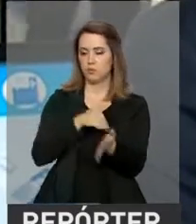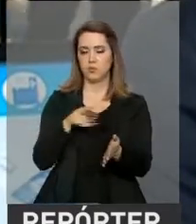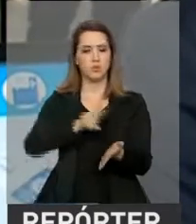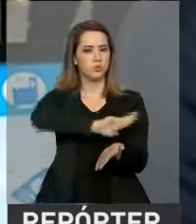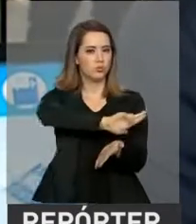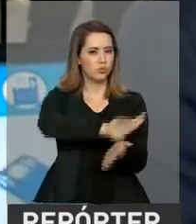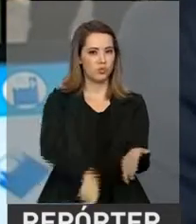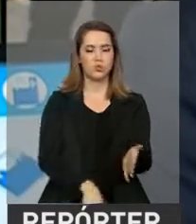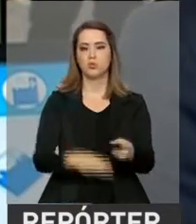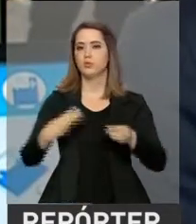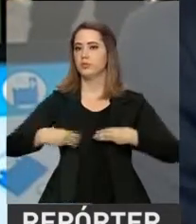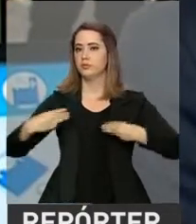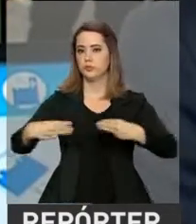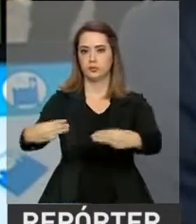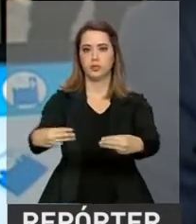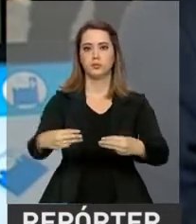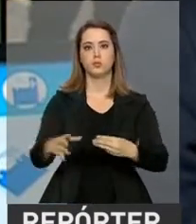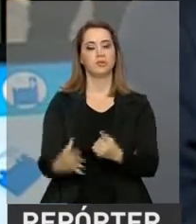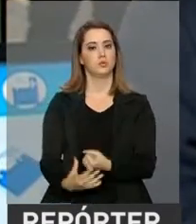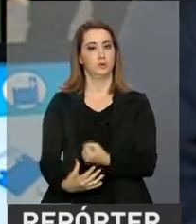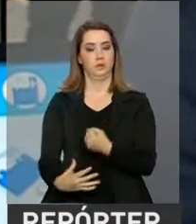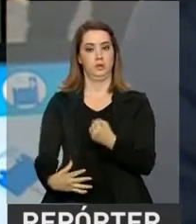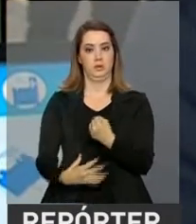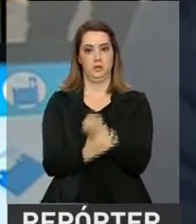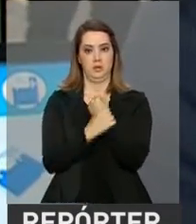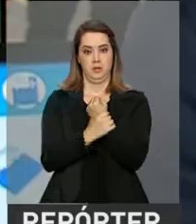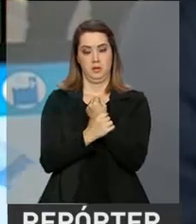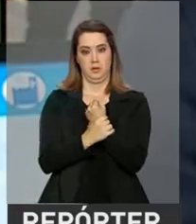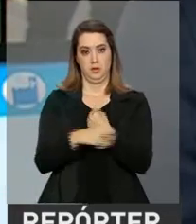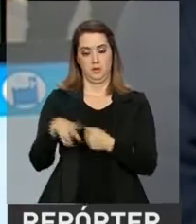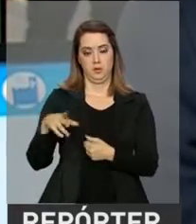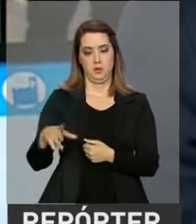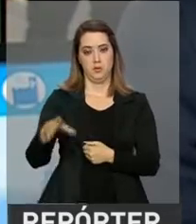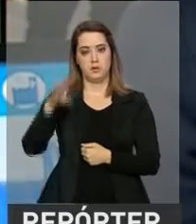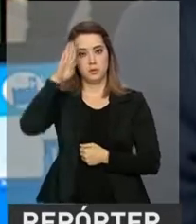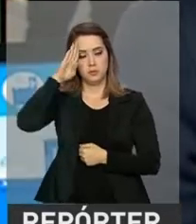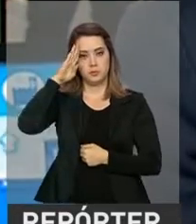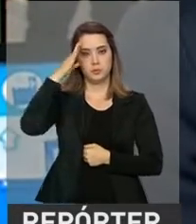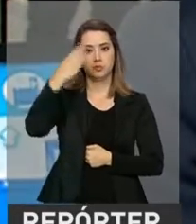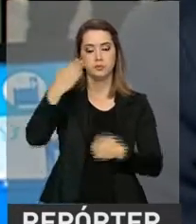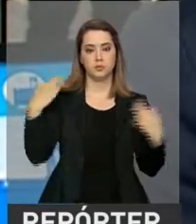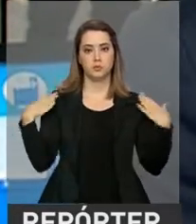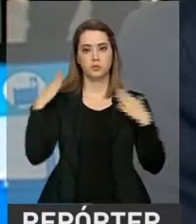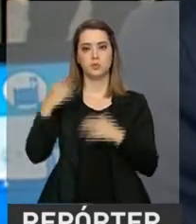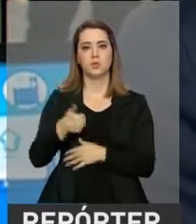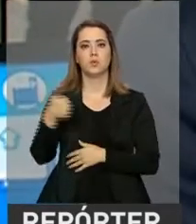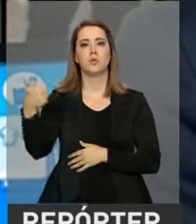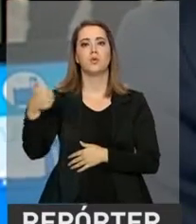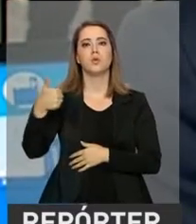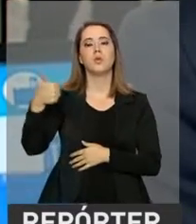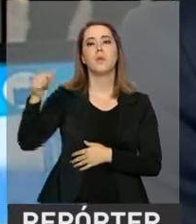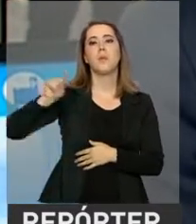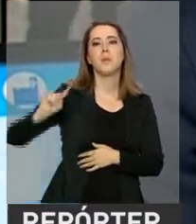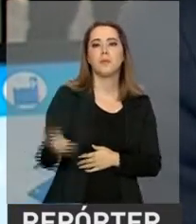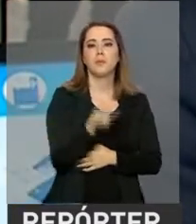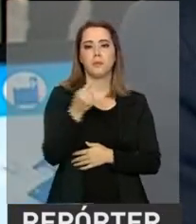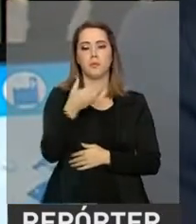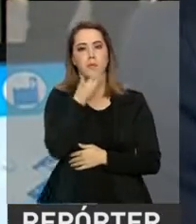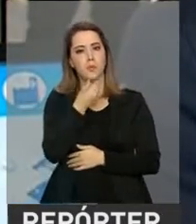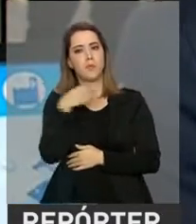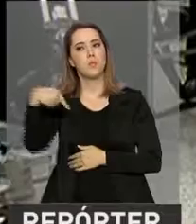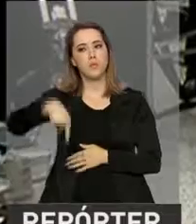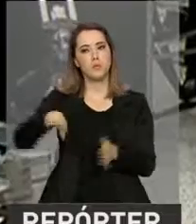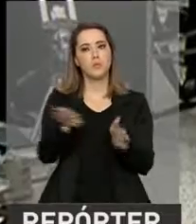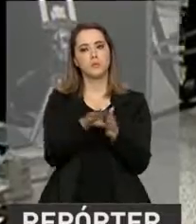da Defesa, as Forças Armadas, que nos deram toda a logística para trazer em 2 dias 1.000 homens para o Rio de Janeiro e